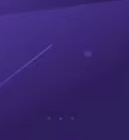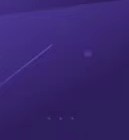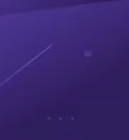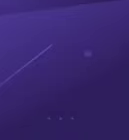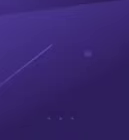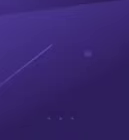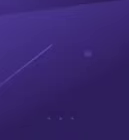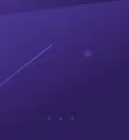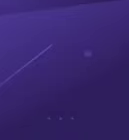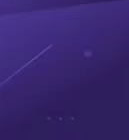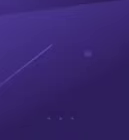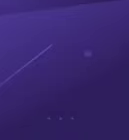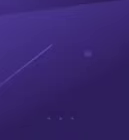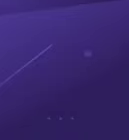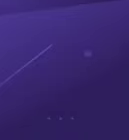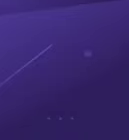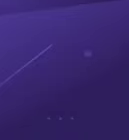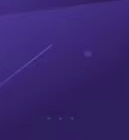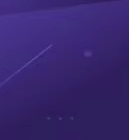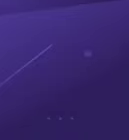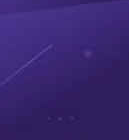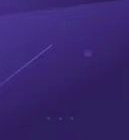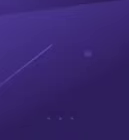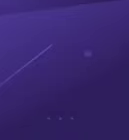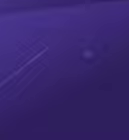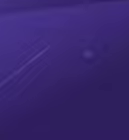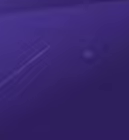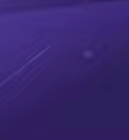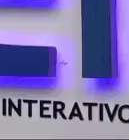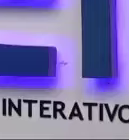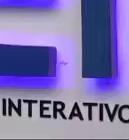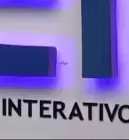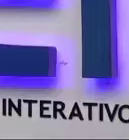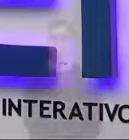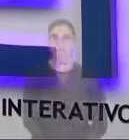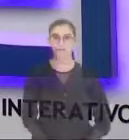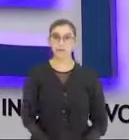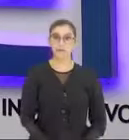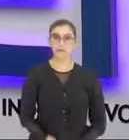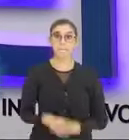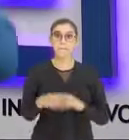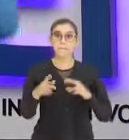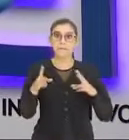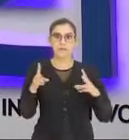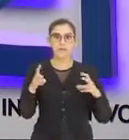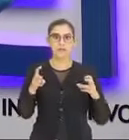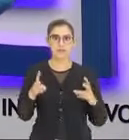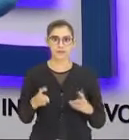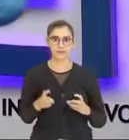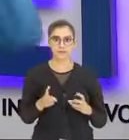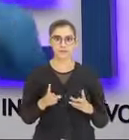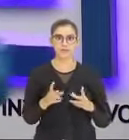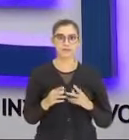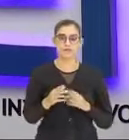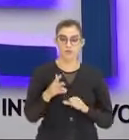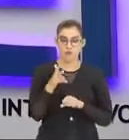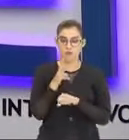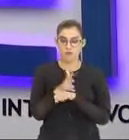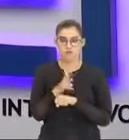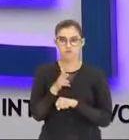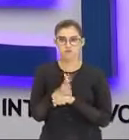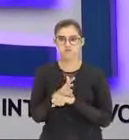Mas no século XVII, elas lhe trouxeram muitos problemas com ele. Viu aí que vídeo